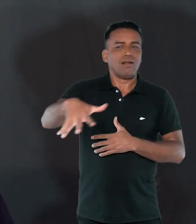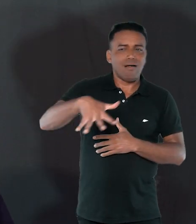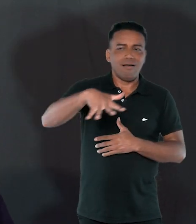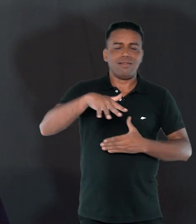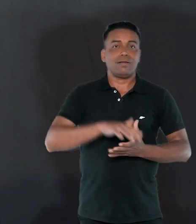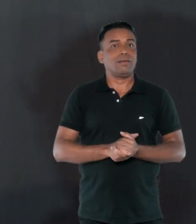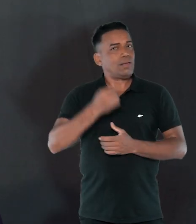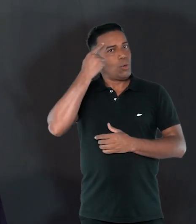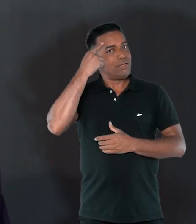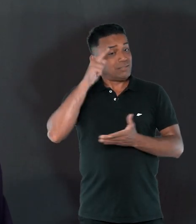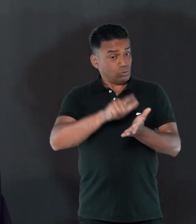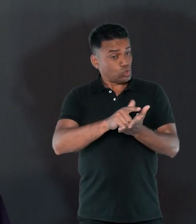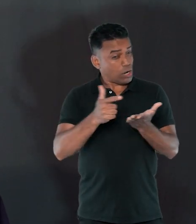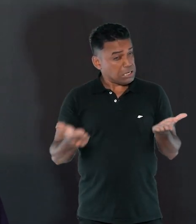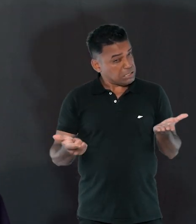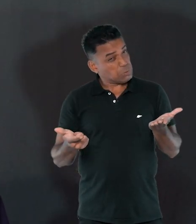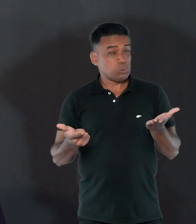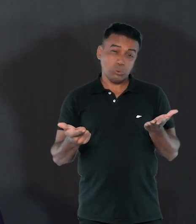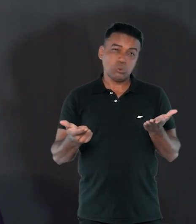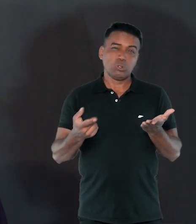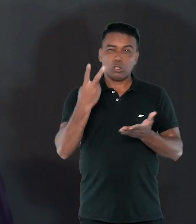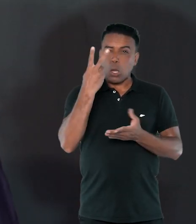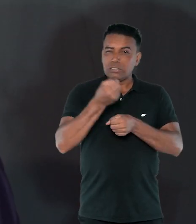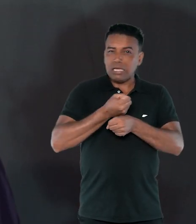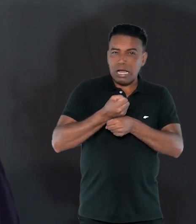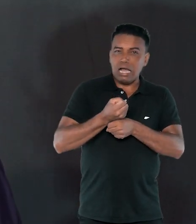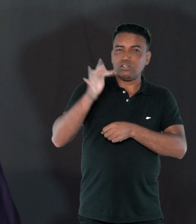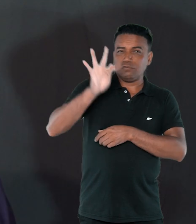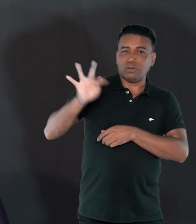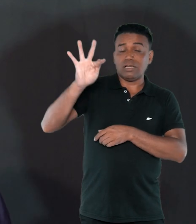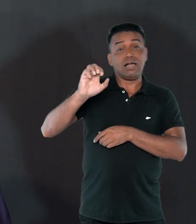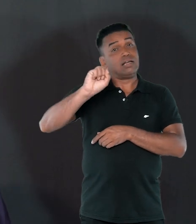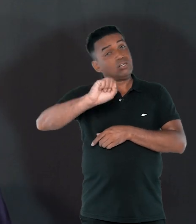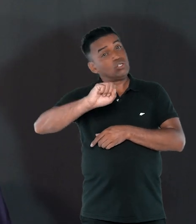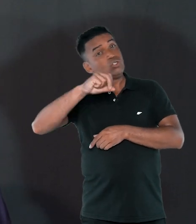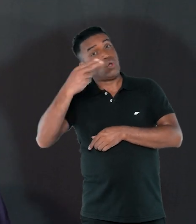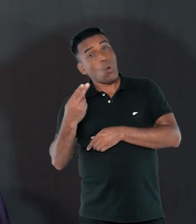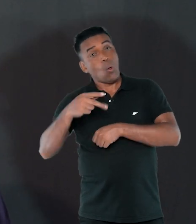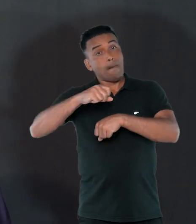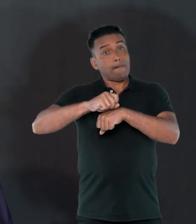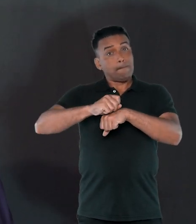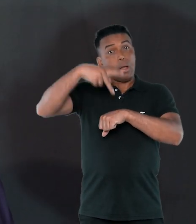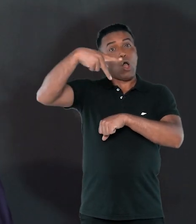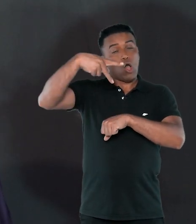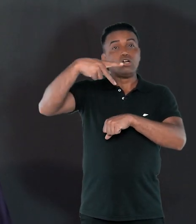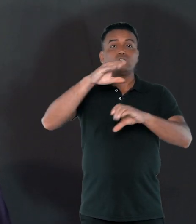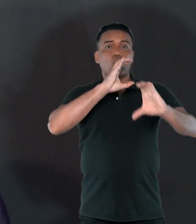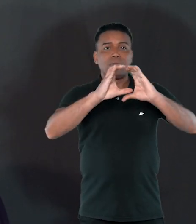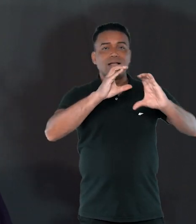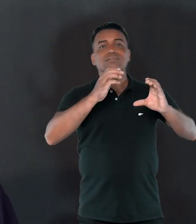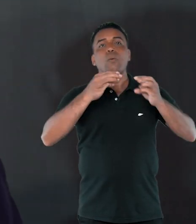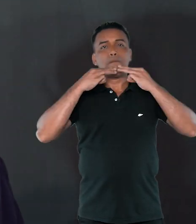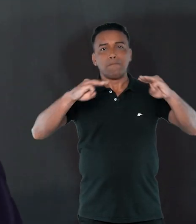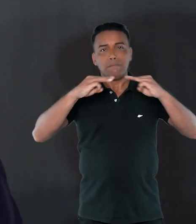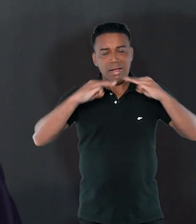fiquei pensando em fazer jornalismo, porque seriam só mais 2 anos, ou uma pós em gestão de comunicação e marketing.